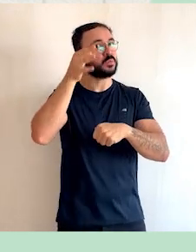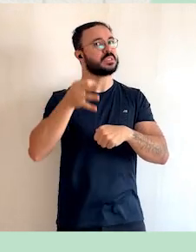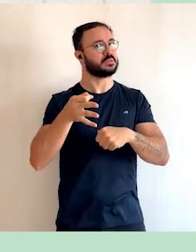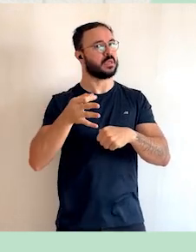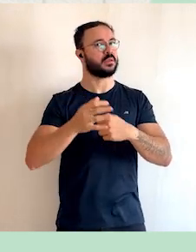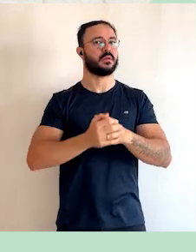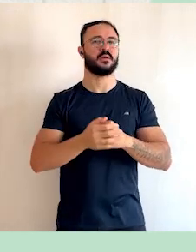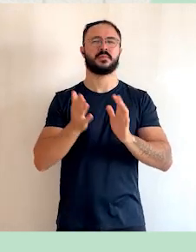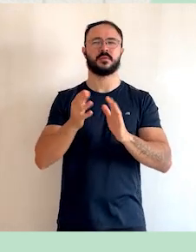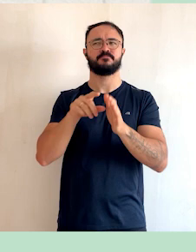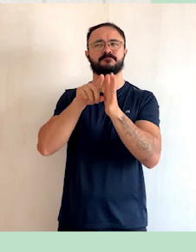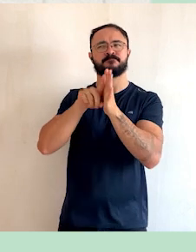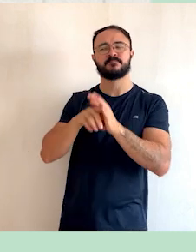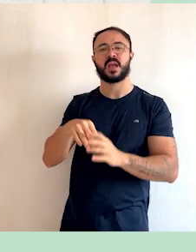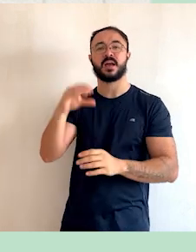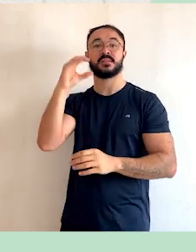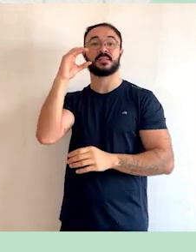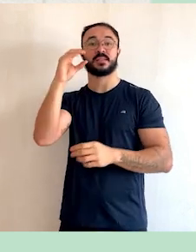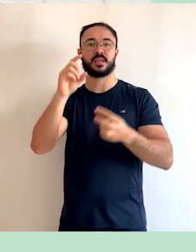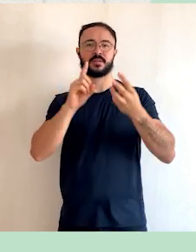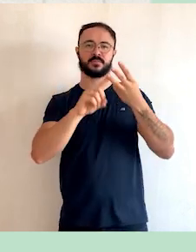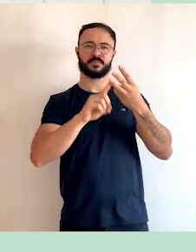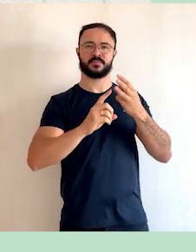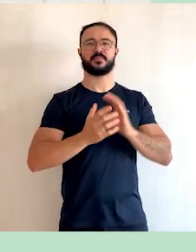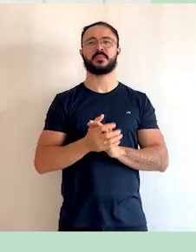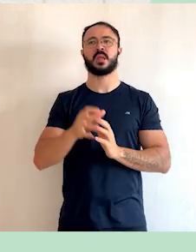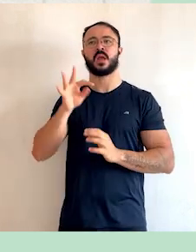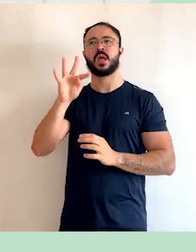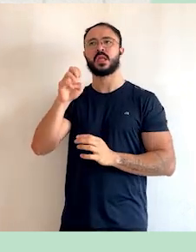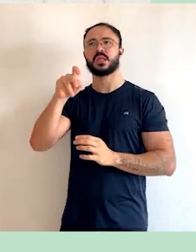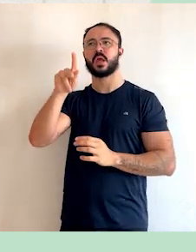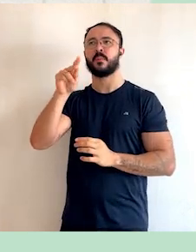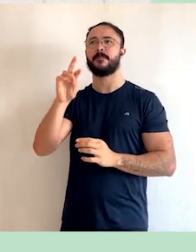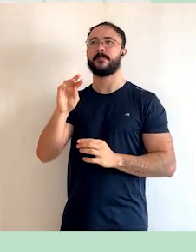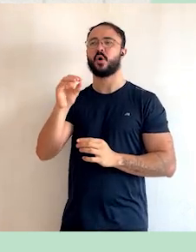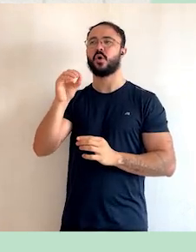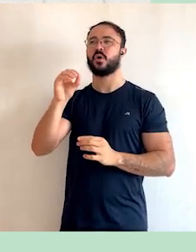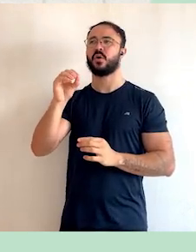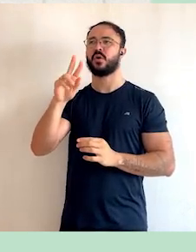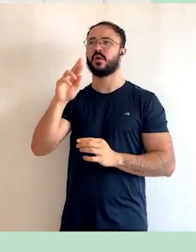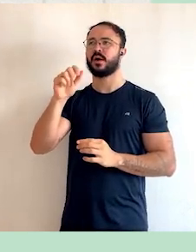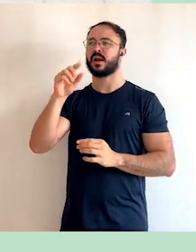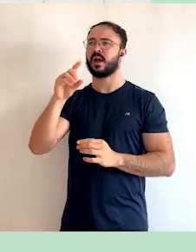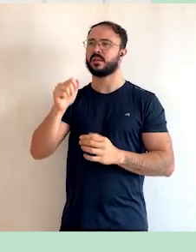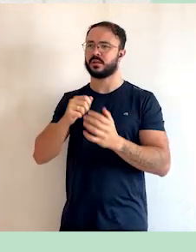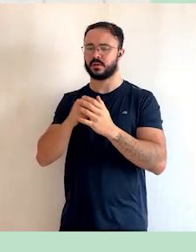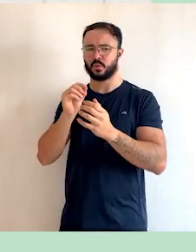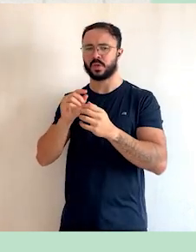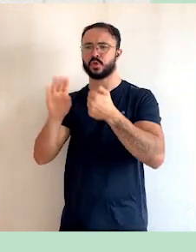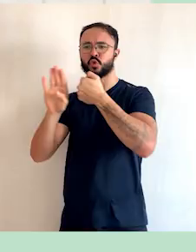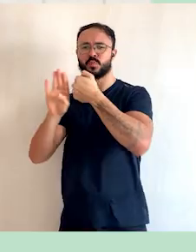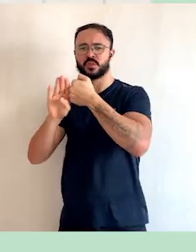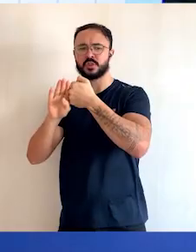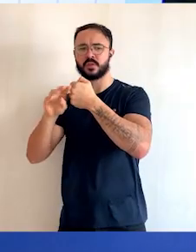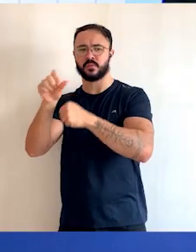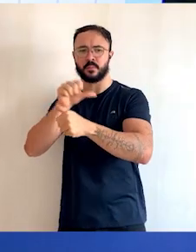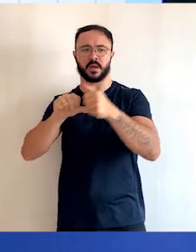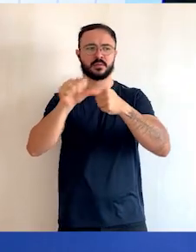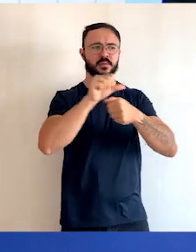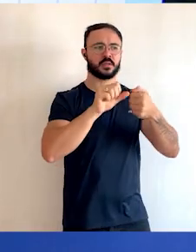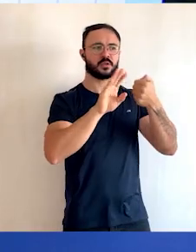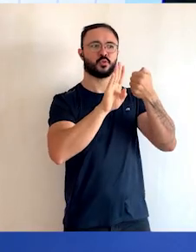Temporada. Temporada é um substantivo que veio de um outro substantivo, de tempo. Então, ela não está